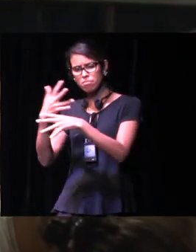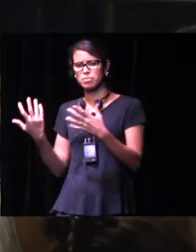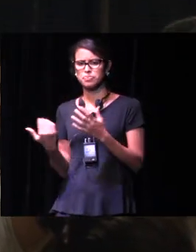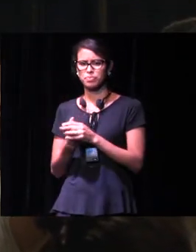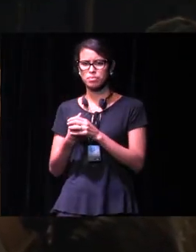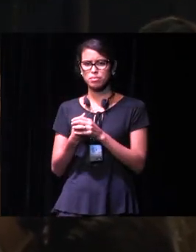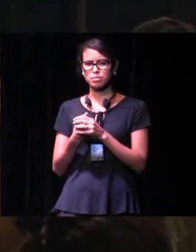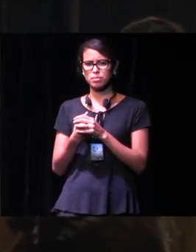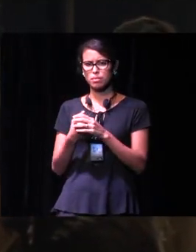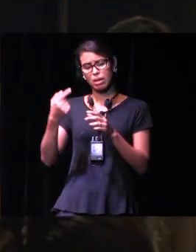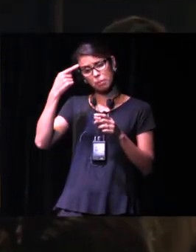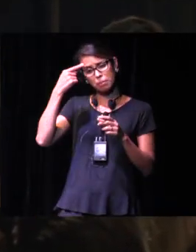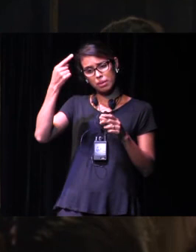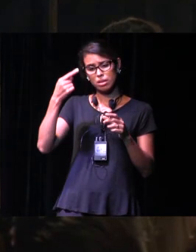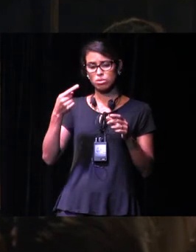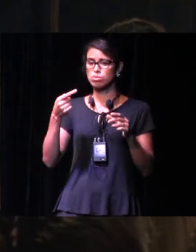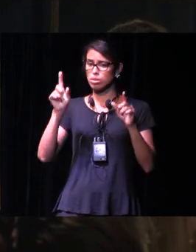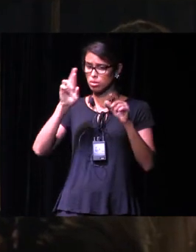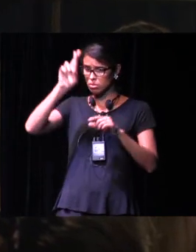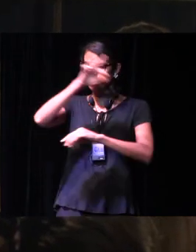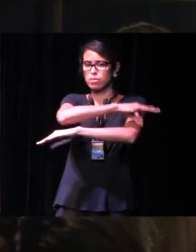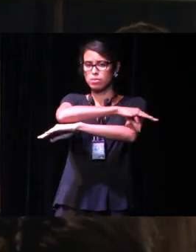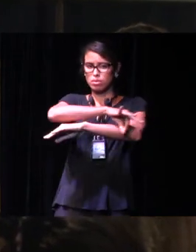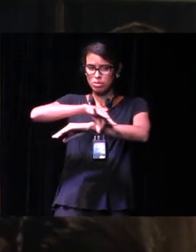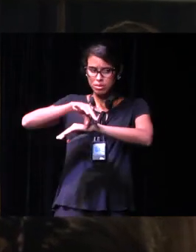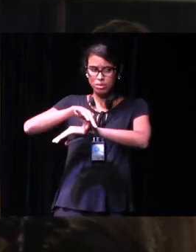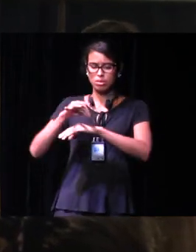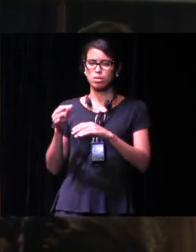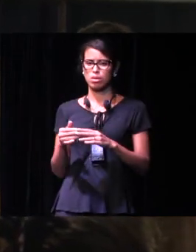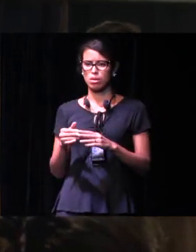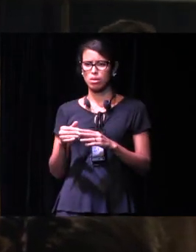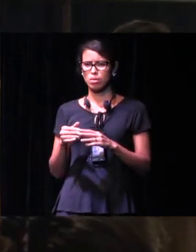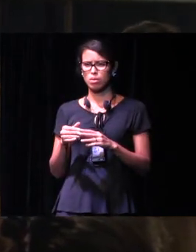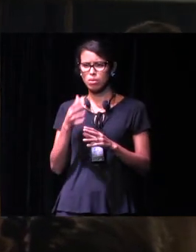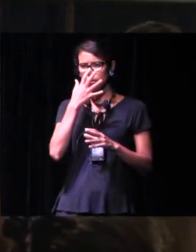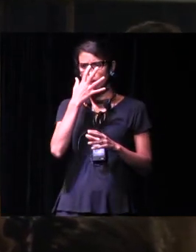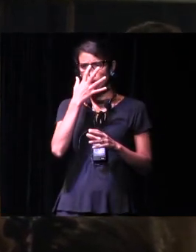Penso que cabe aos arquitetos e urbanistas